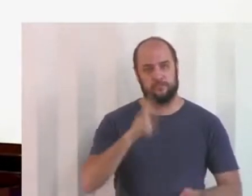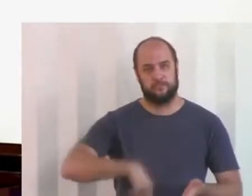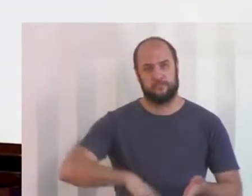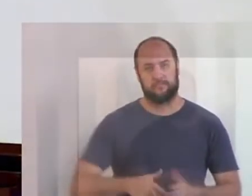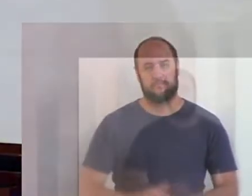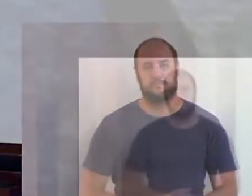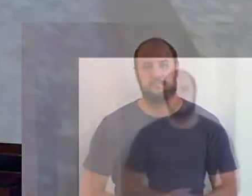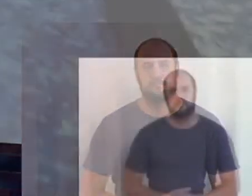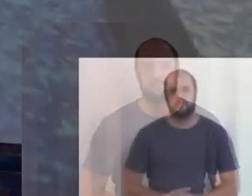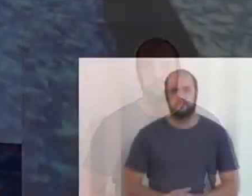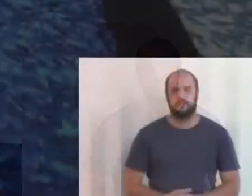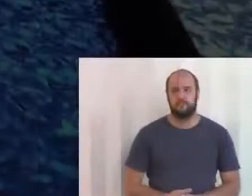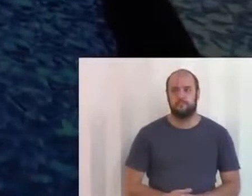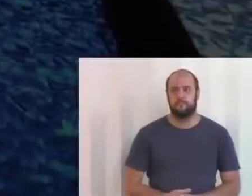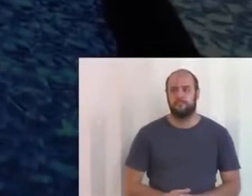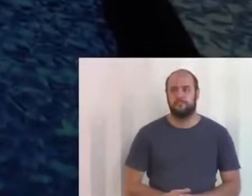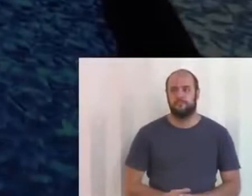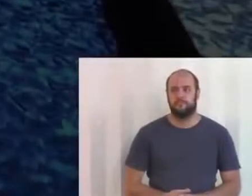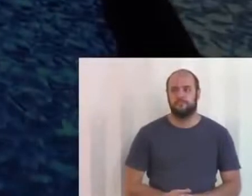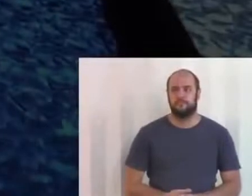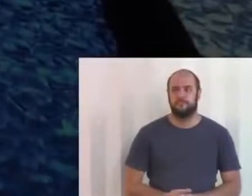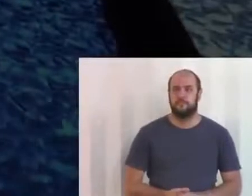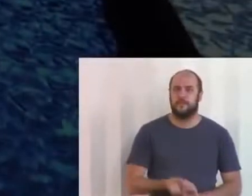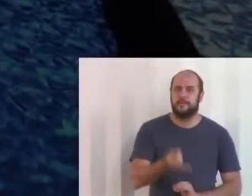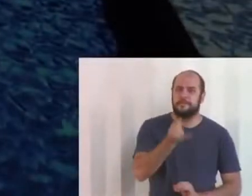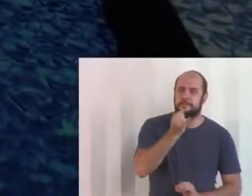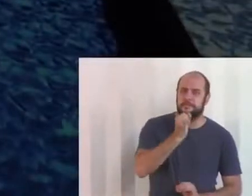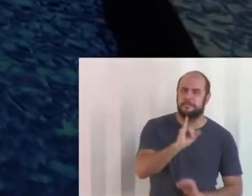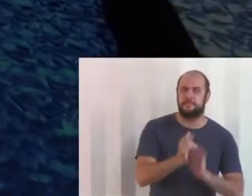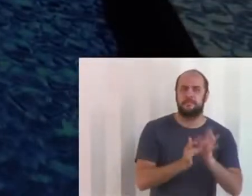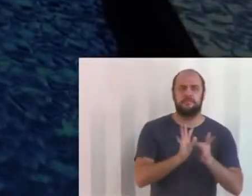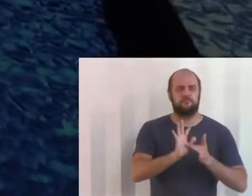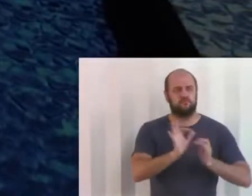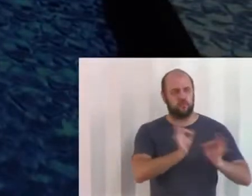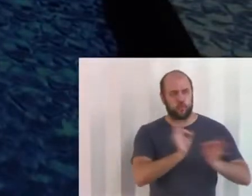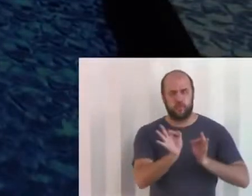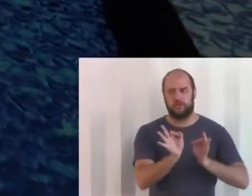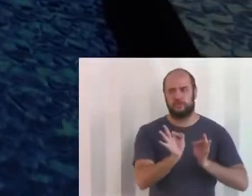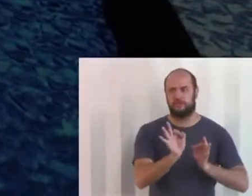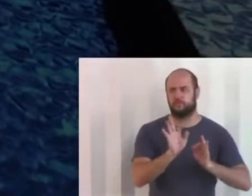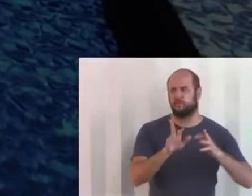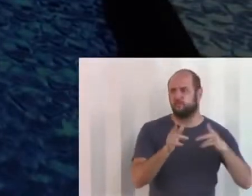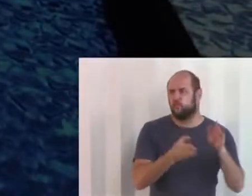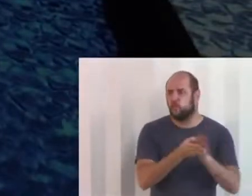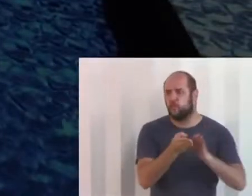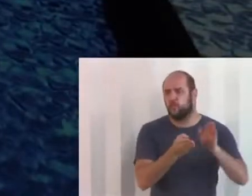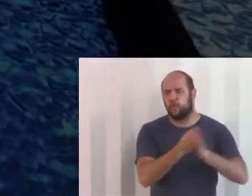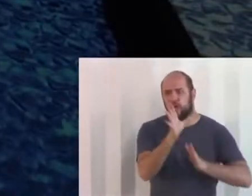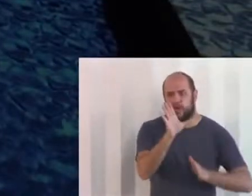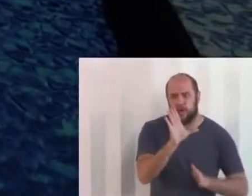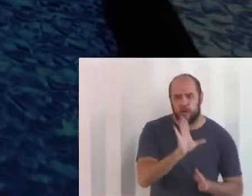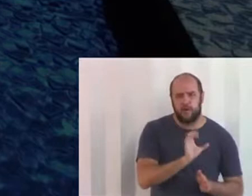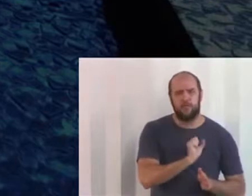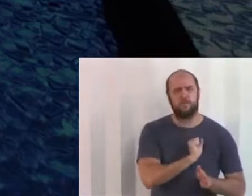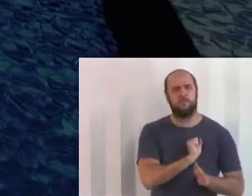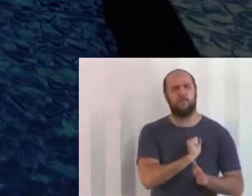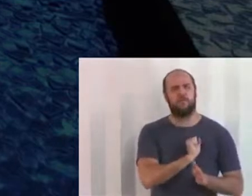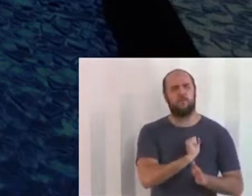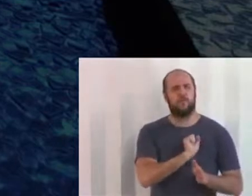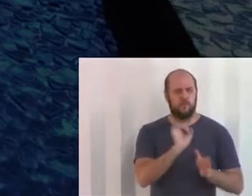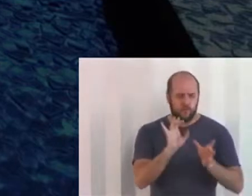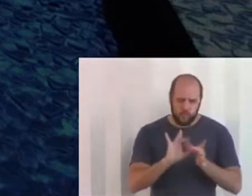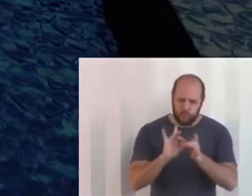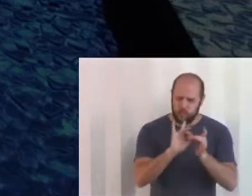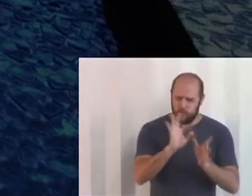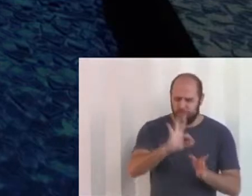leiamos. Se há, pois, alguma exortação em Cristo, alguma consolação de amor, alguma comunhão